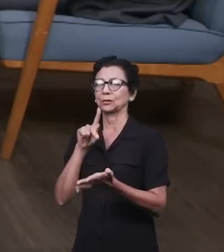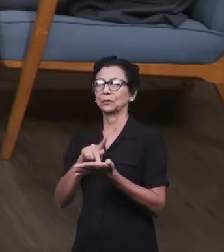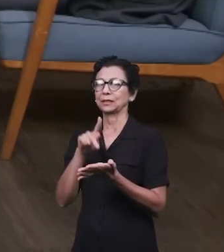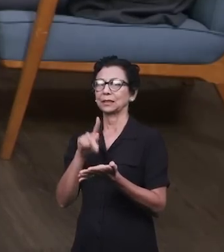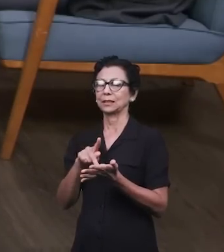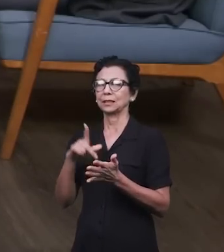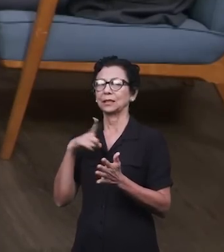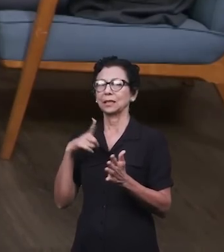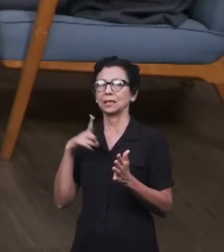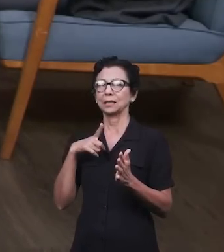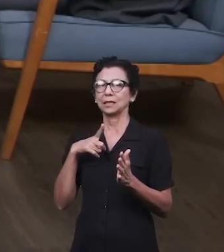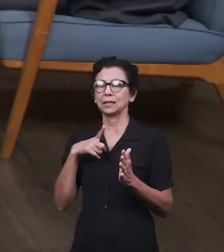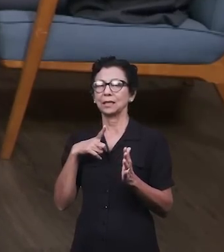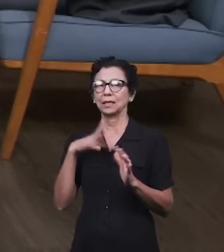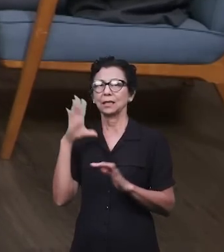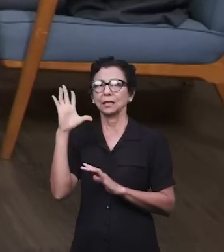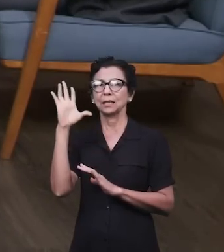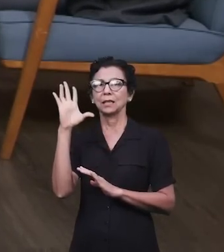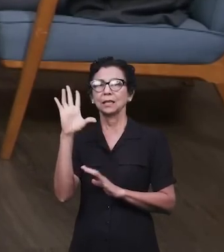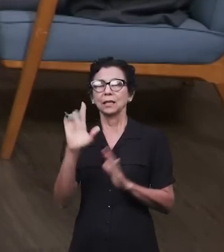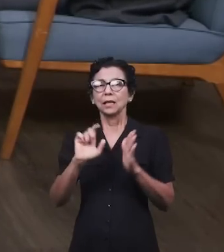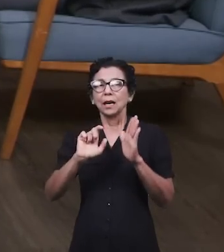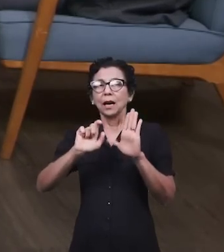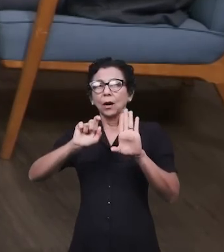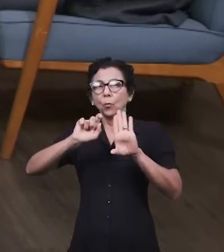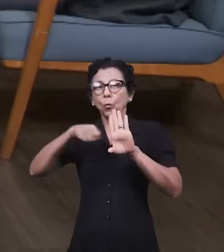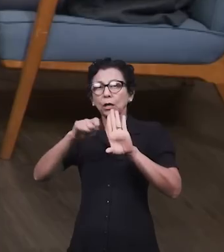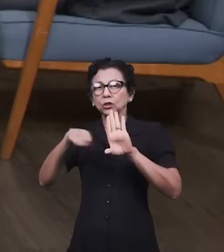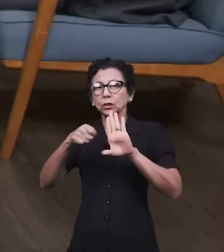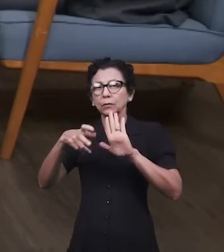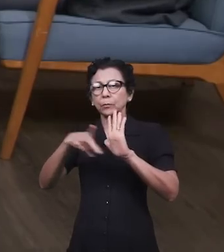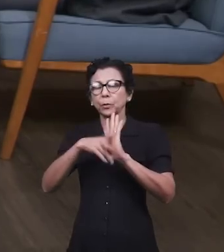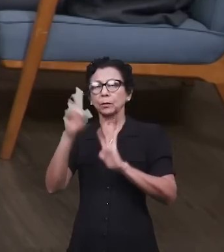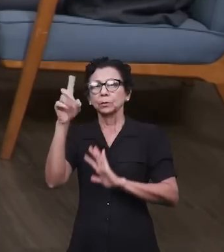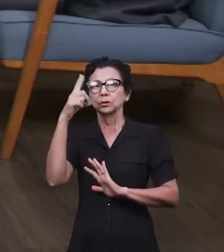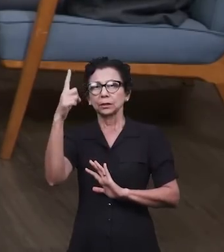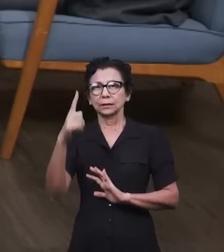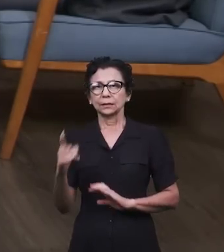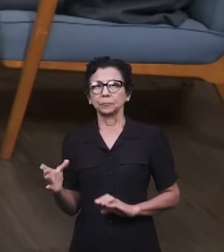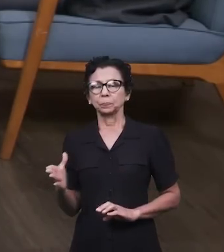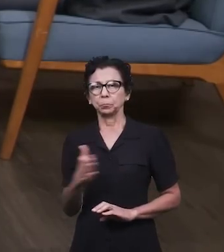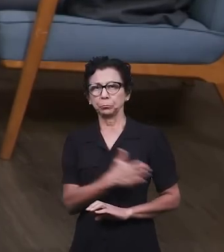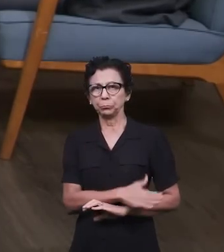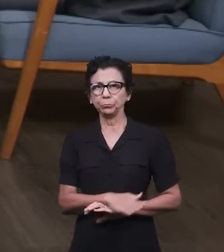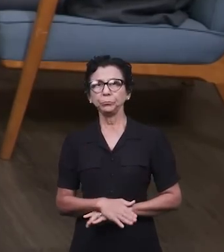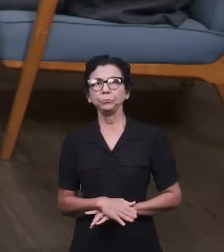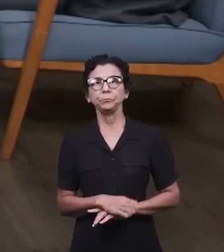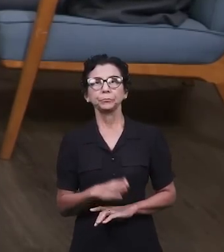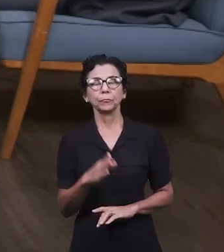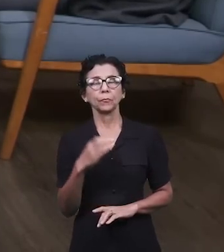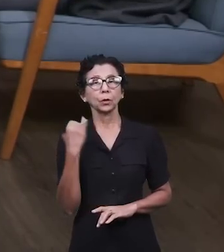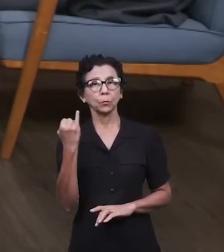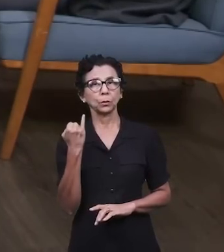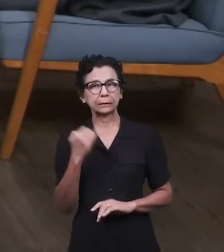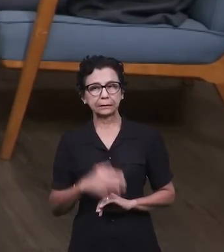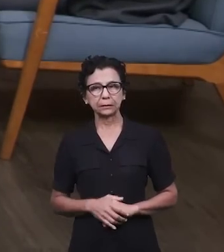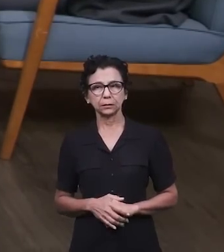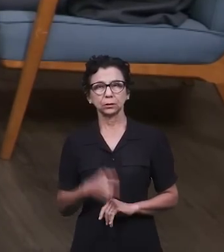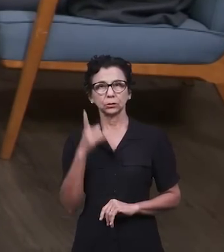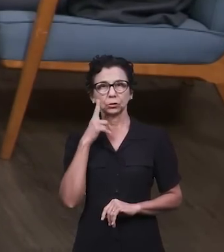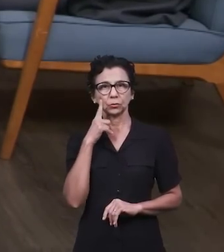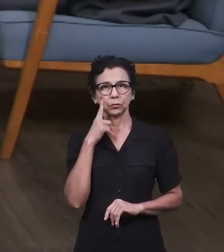de Davi. O que é muito importante é nós vermos que os títulos gloriosos atribuídos ao